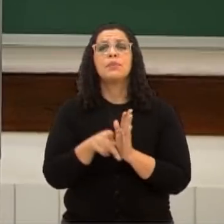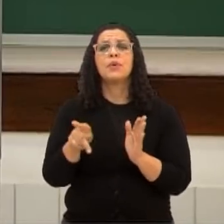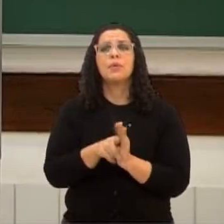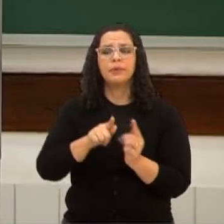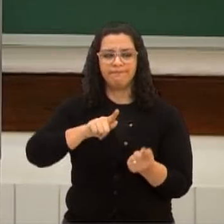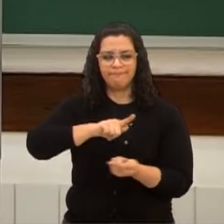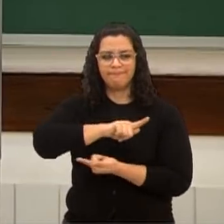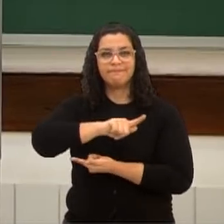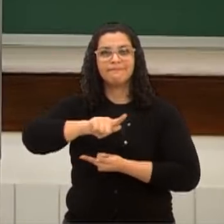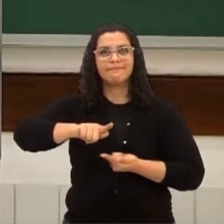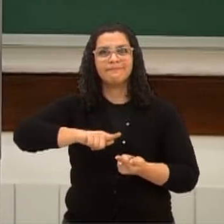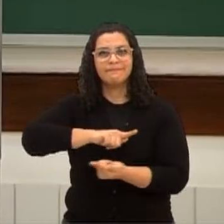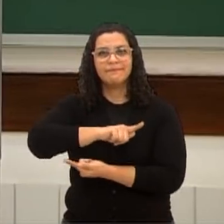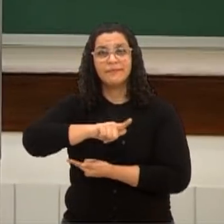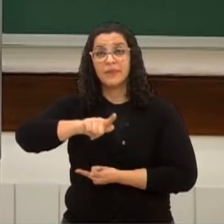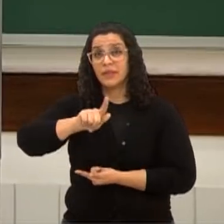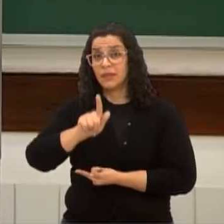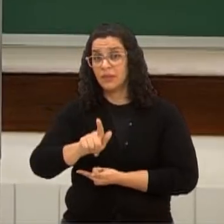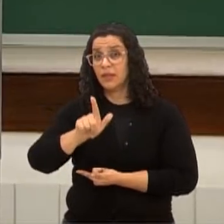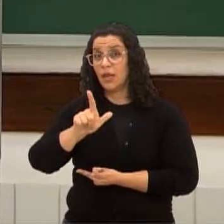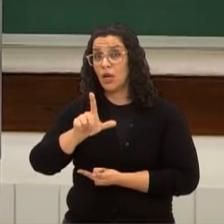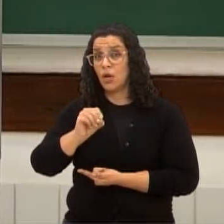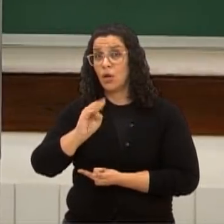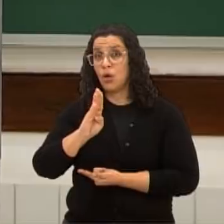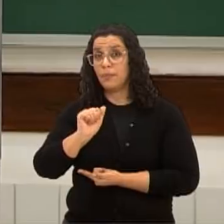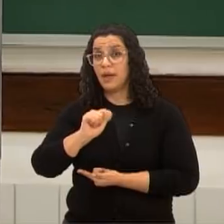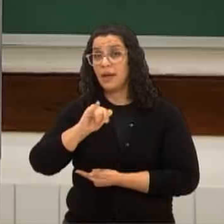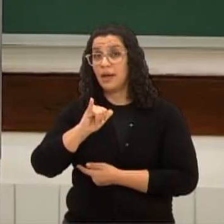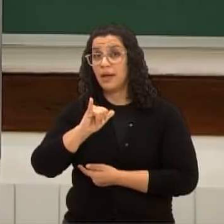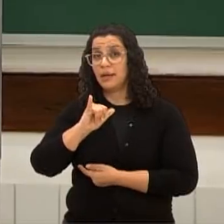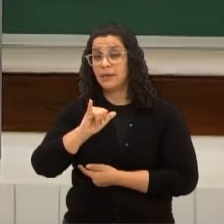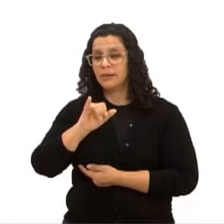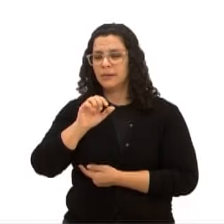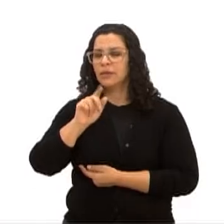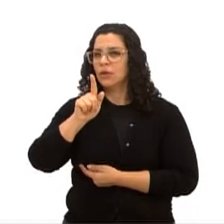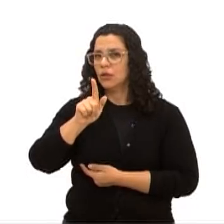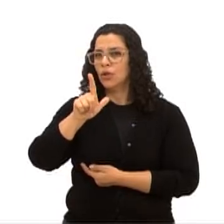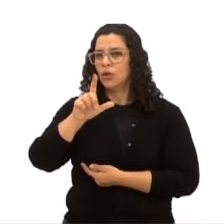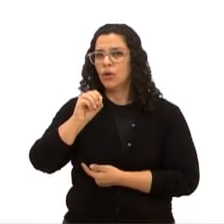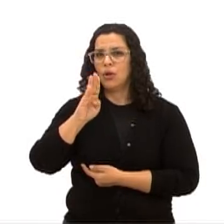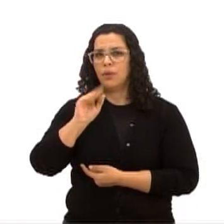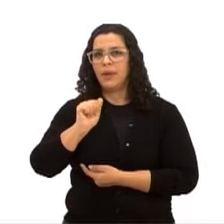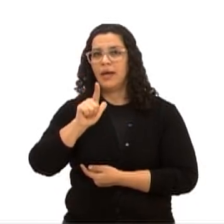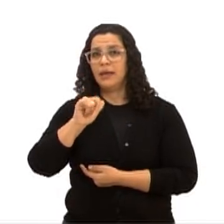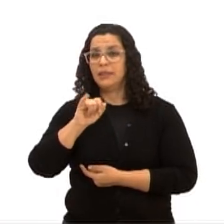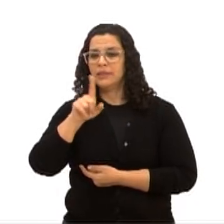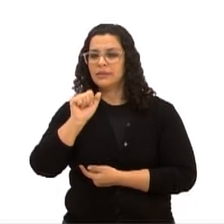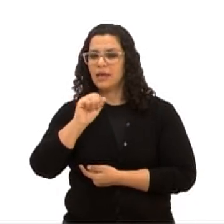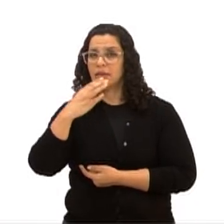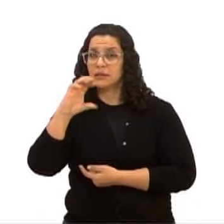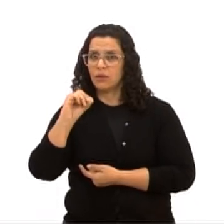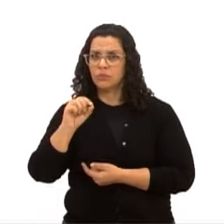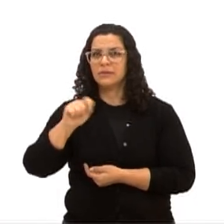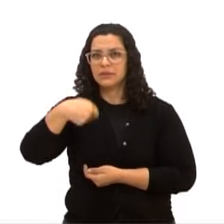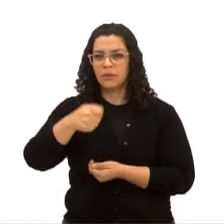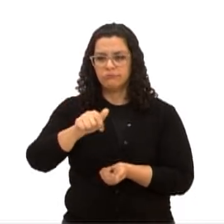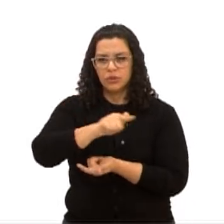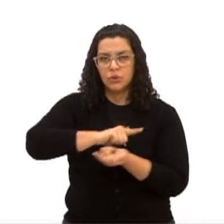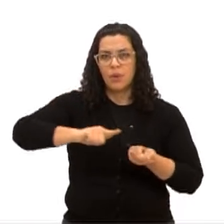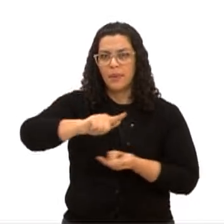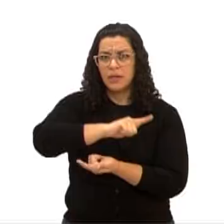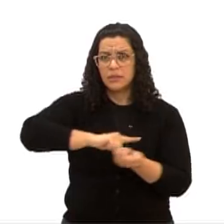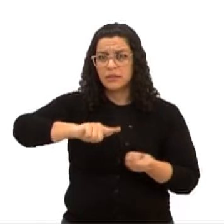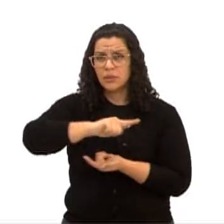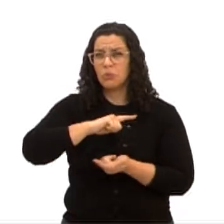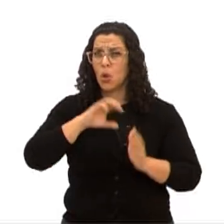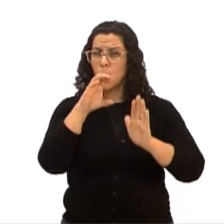de globalização. Perceba o seguinte que eu escrevi para vocês. Sobre globalização, não há uma